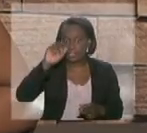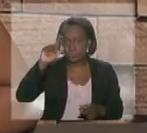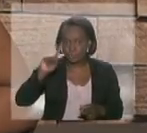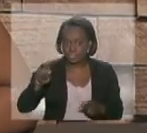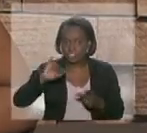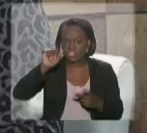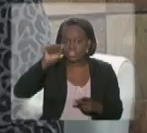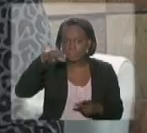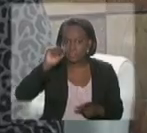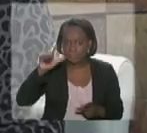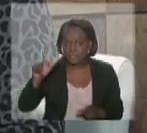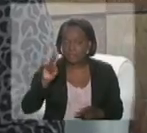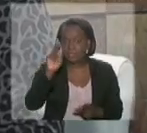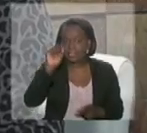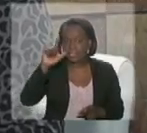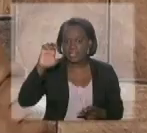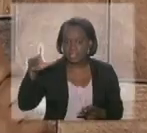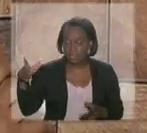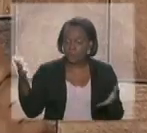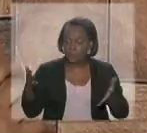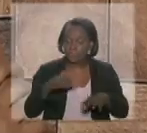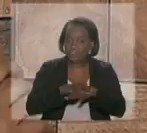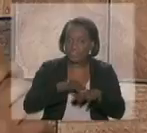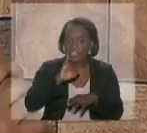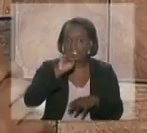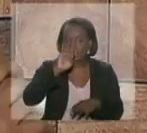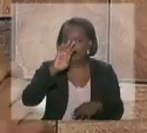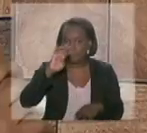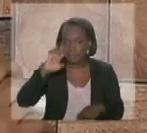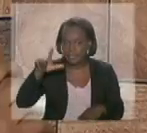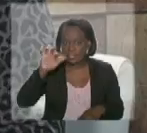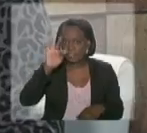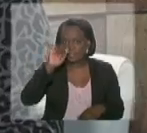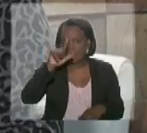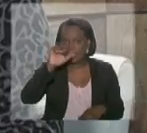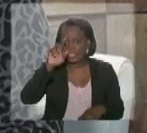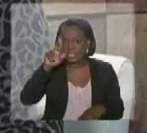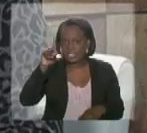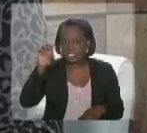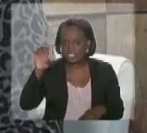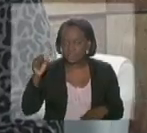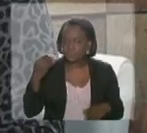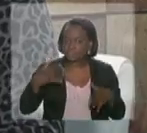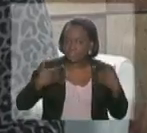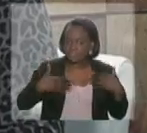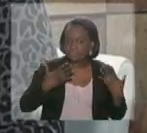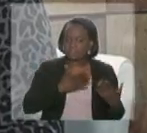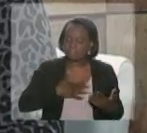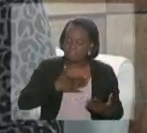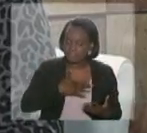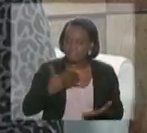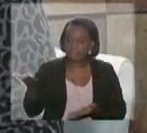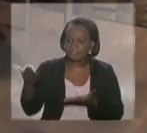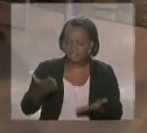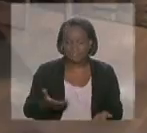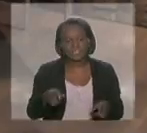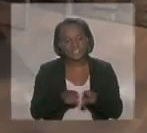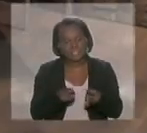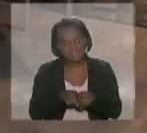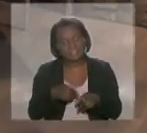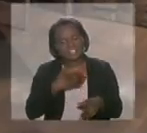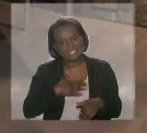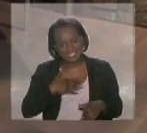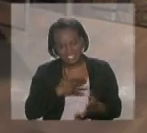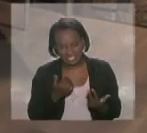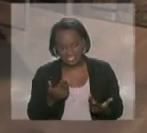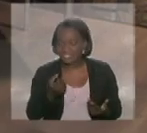do Jamal e do Calel com a Isabel fardes eu faço o perfil de hoje com muita alegria e muito prazer te receber Isabel to